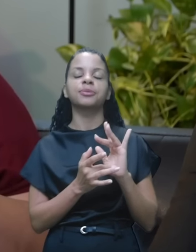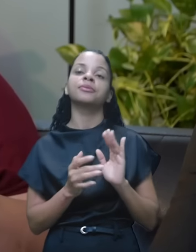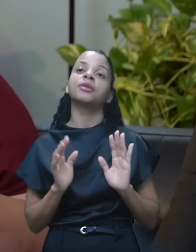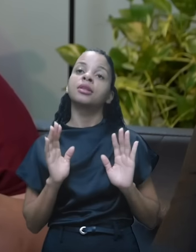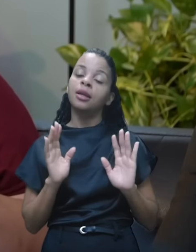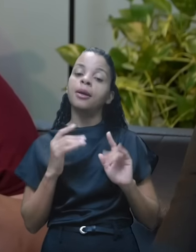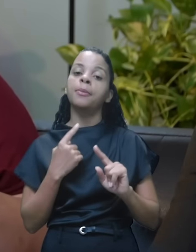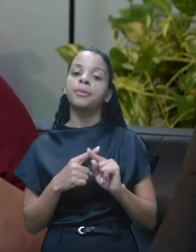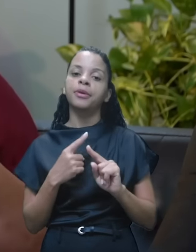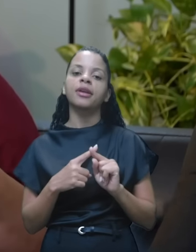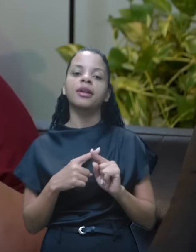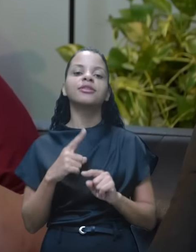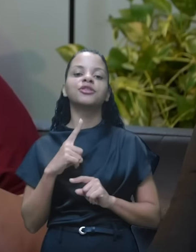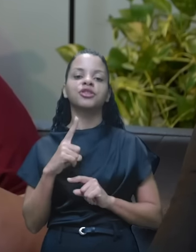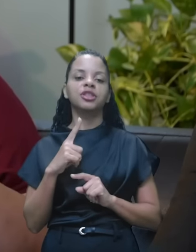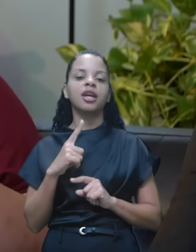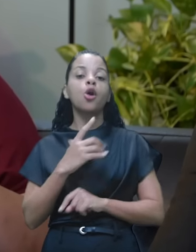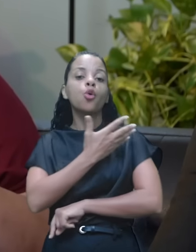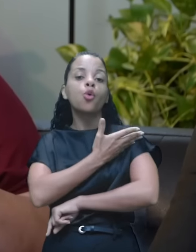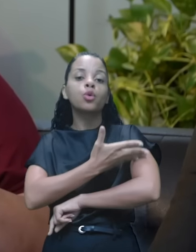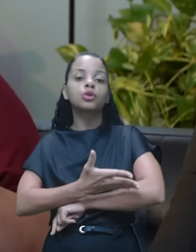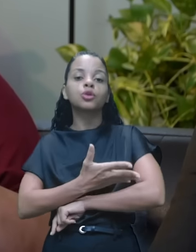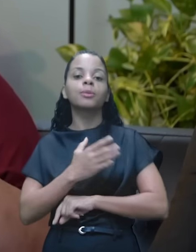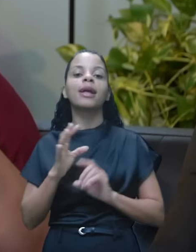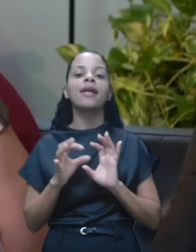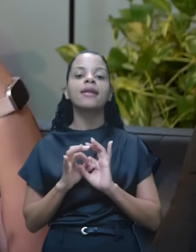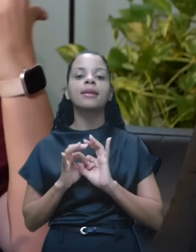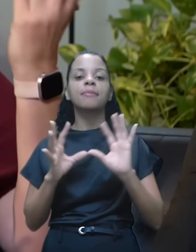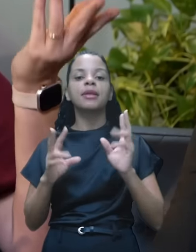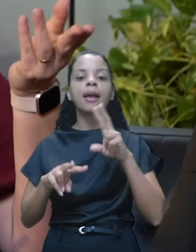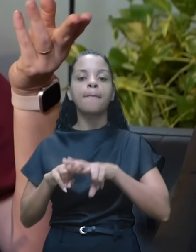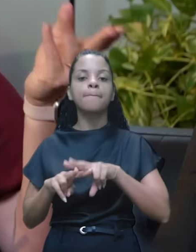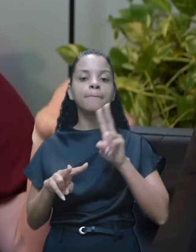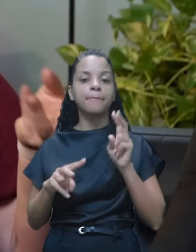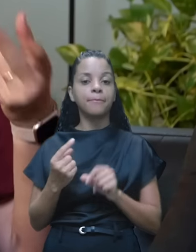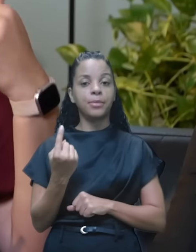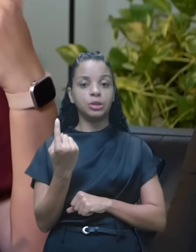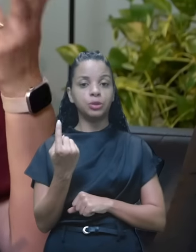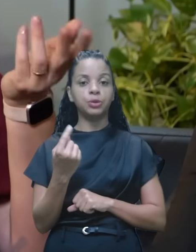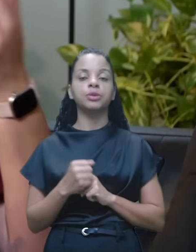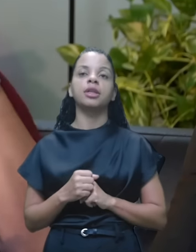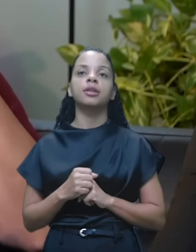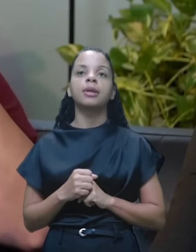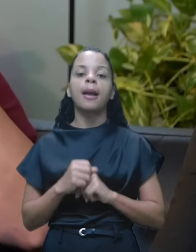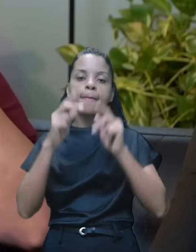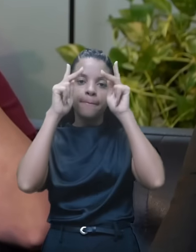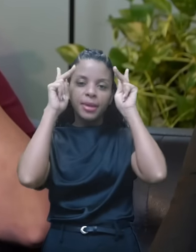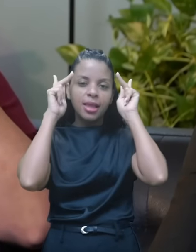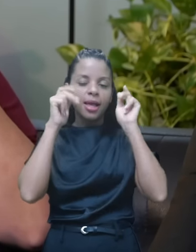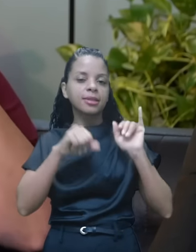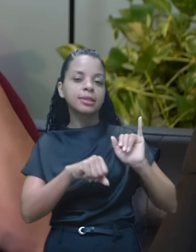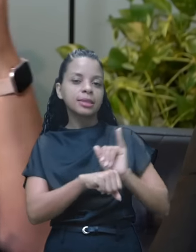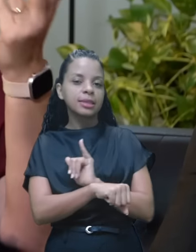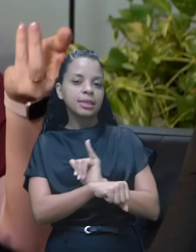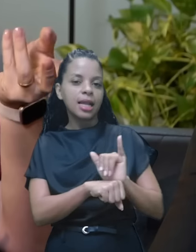sabemos, naquela época havia o costume de libertar um prisioneiro, e aí Pilatos pensa por fim, fala bem assim, bom,